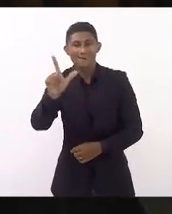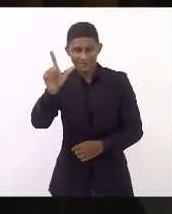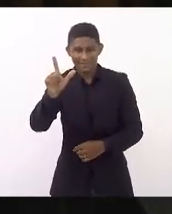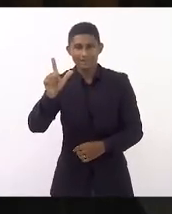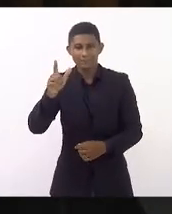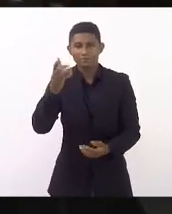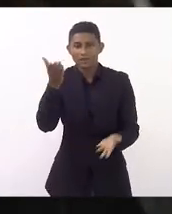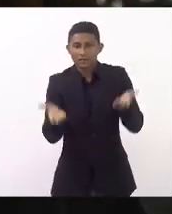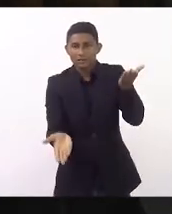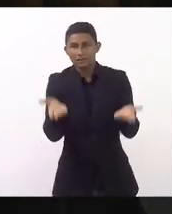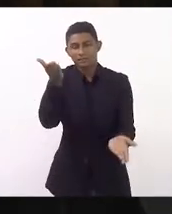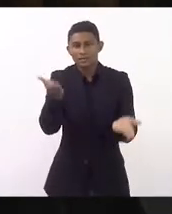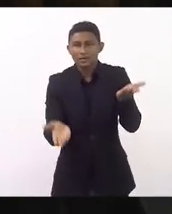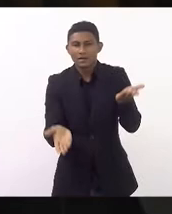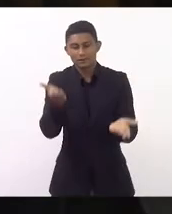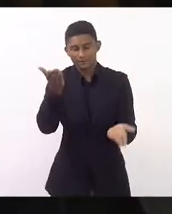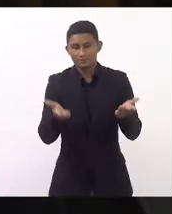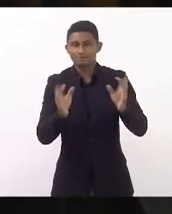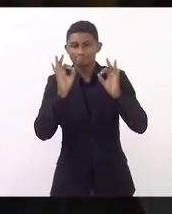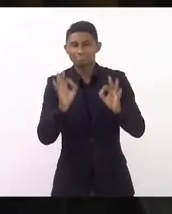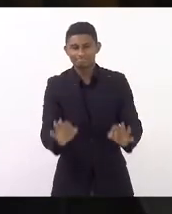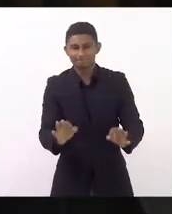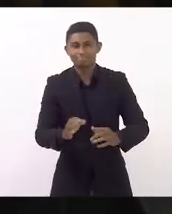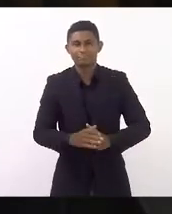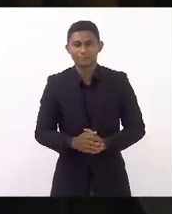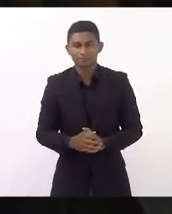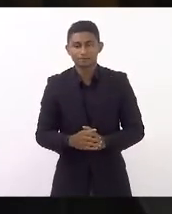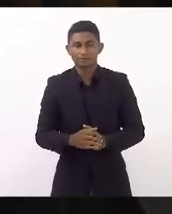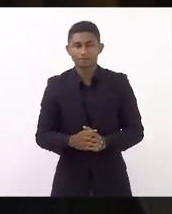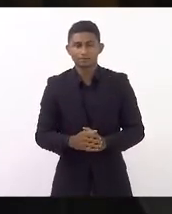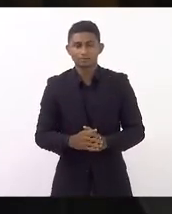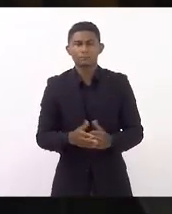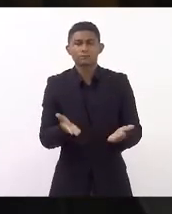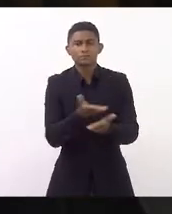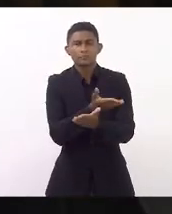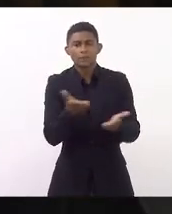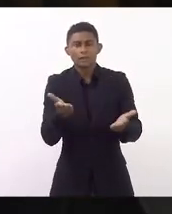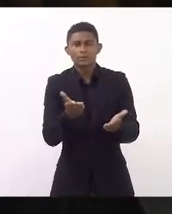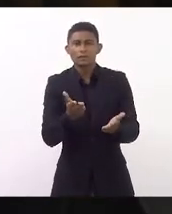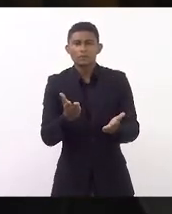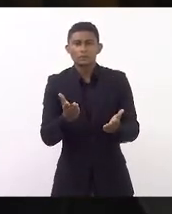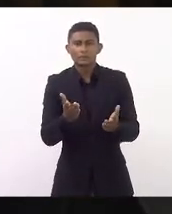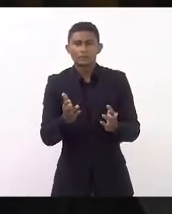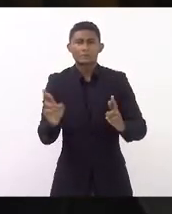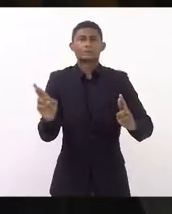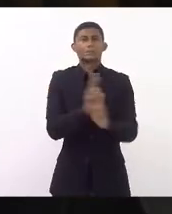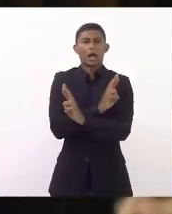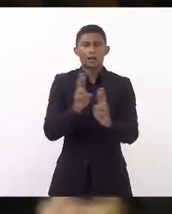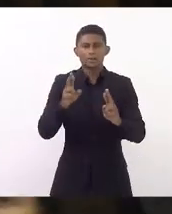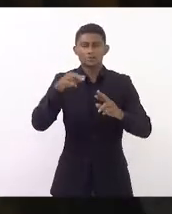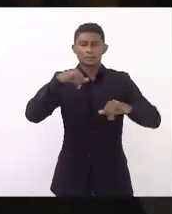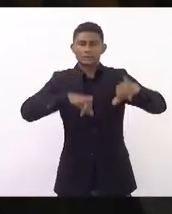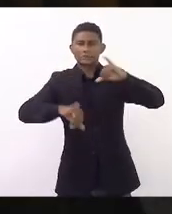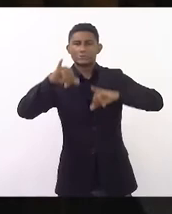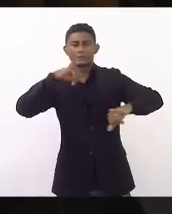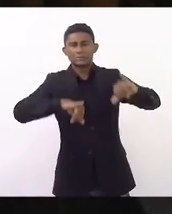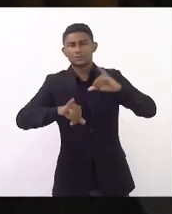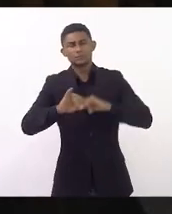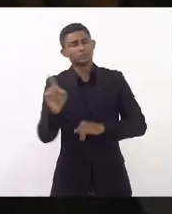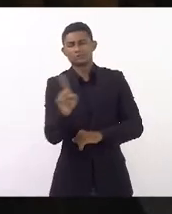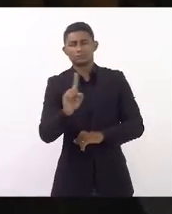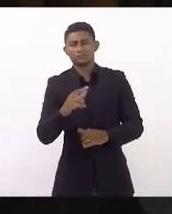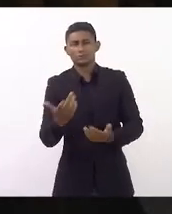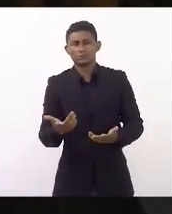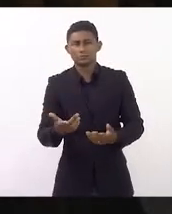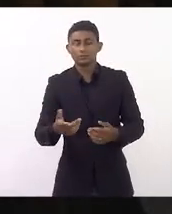estão diretamente relacionados ao uso de químicos, de